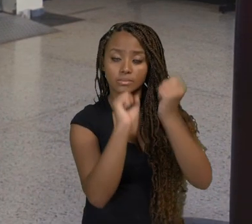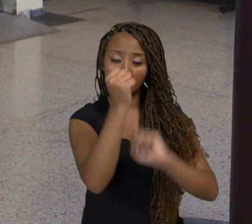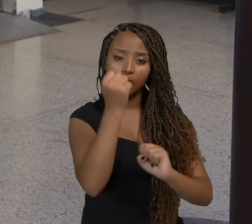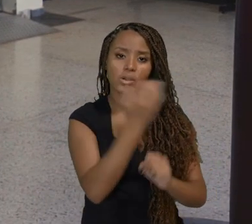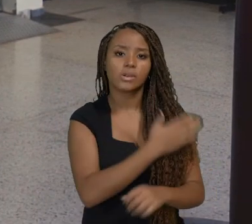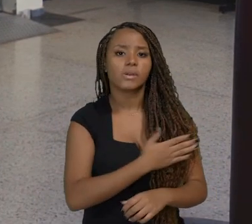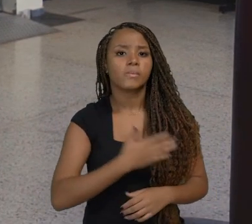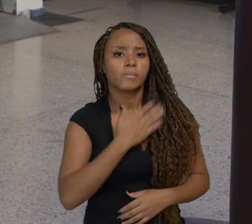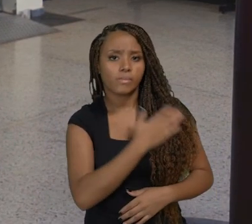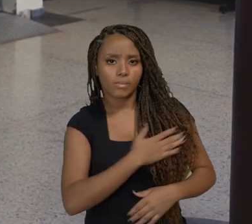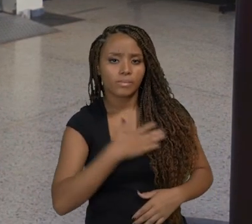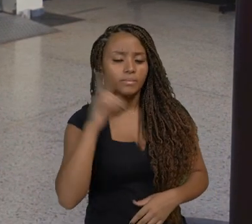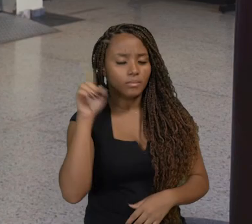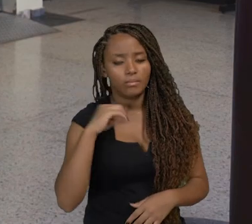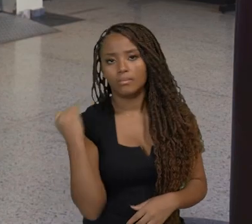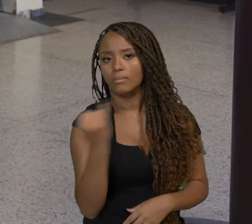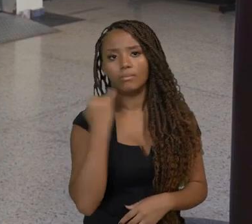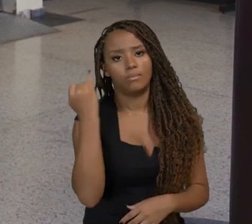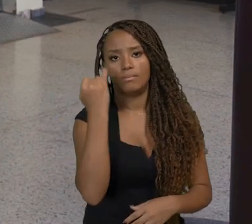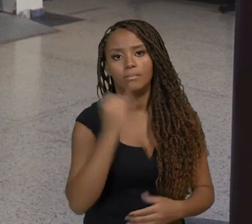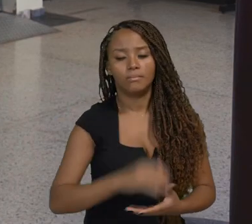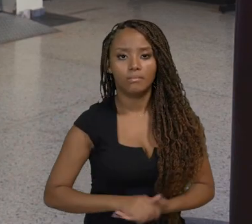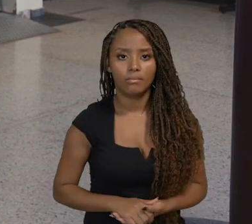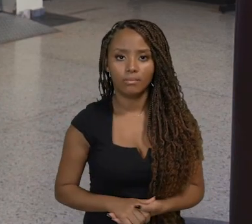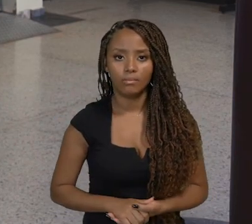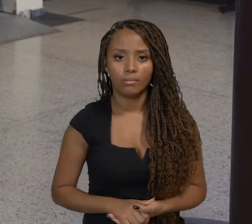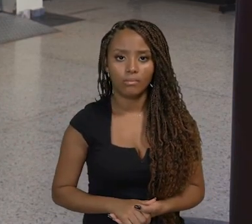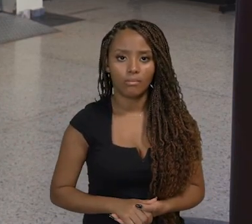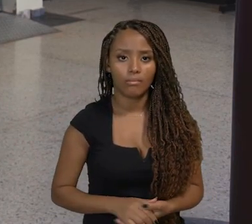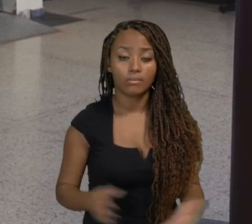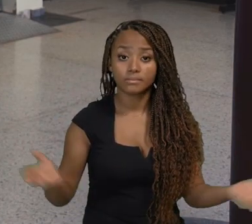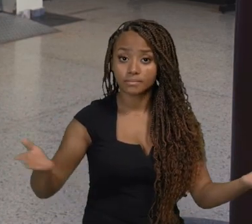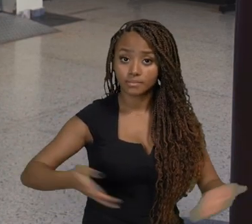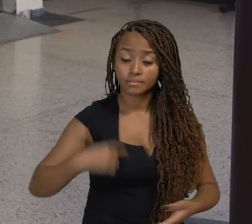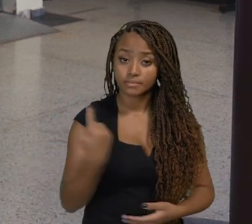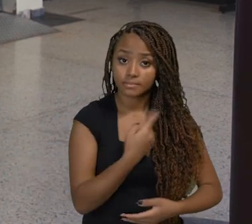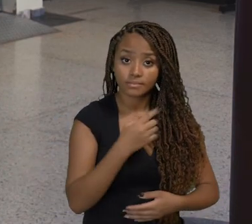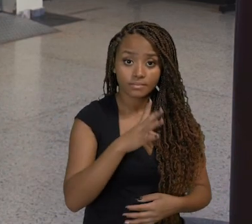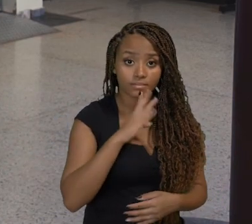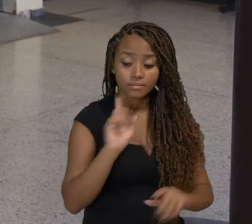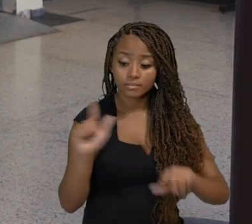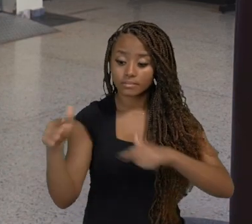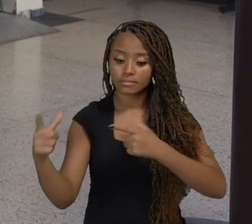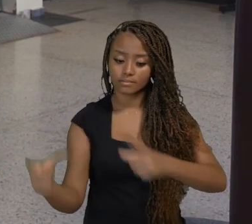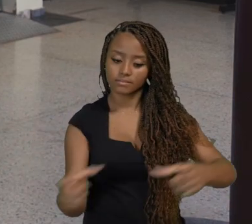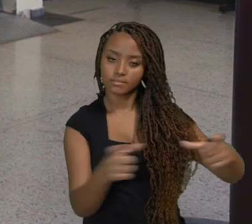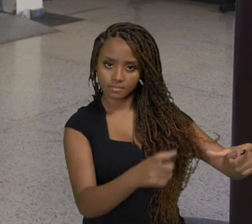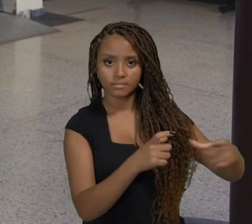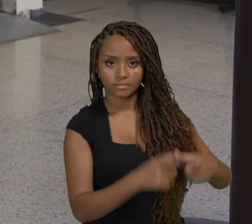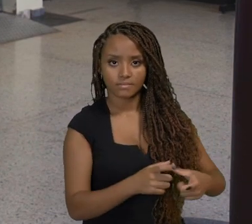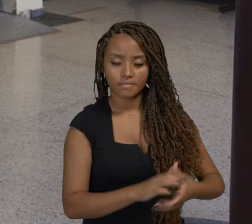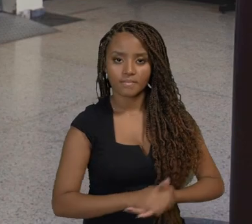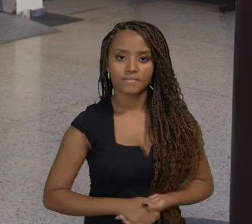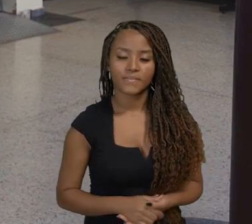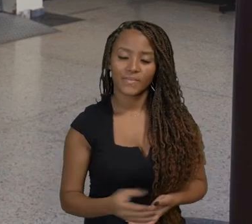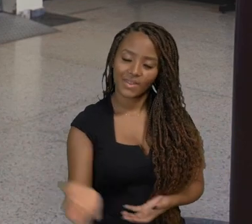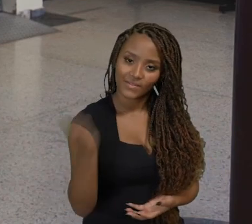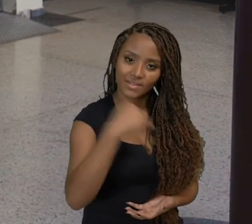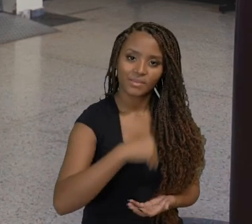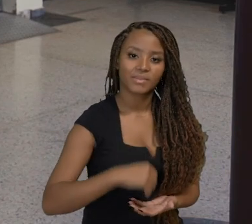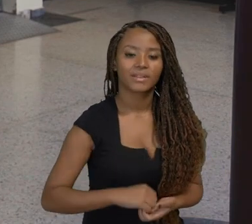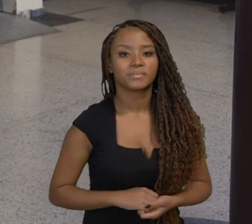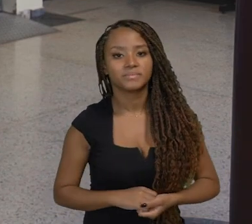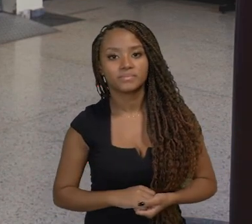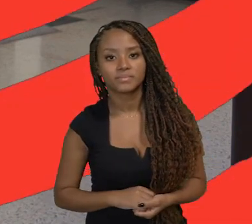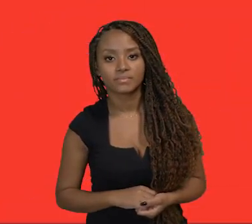lazer, que é sempre muito importante, olha, né, Júnior? Só, pois é. Agora a gente tá indo conhecer outros lugares, outros locais. Então, bora